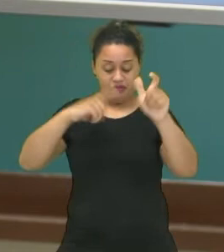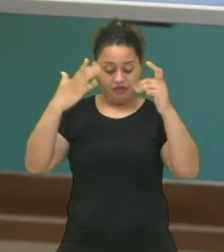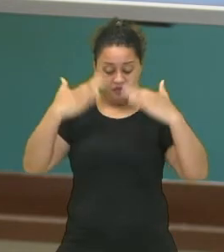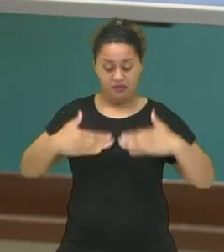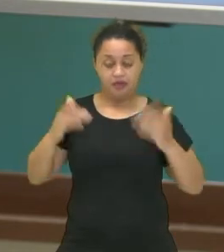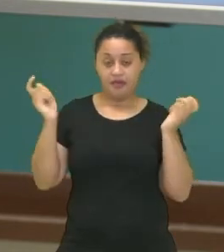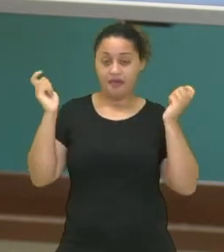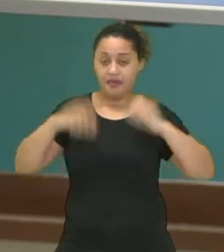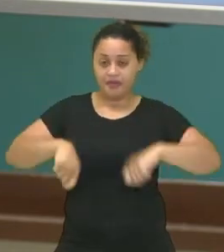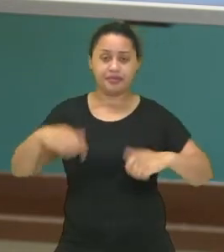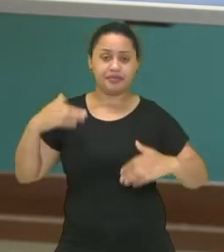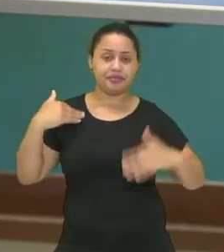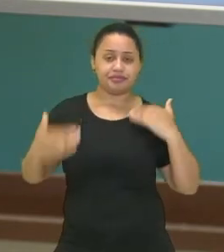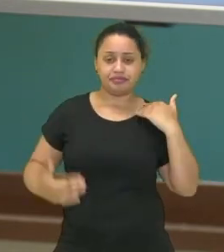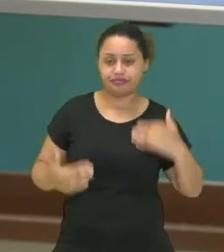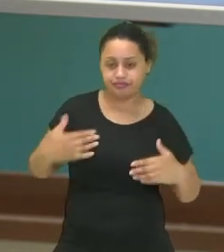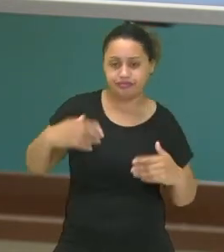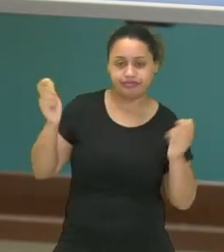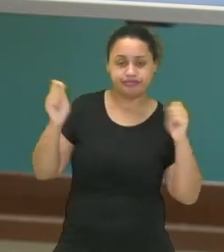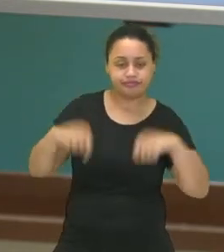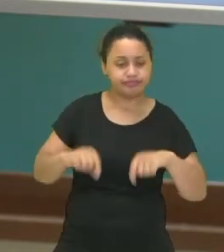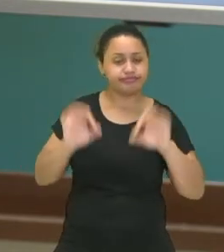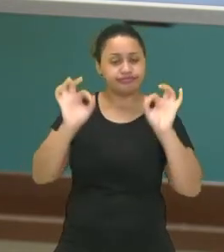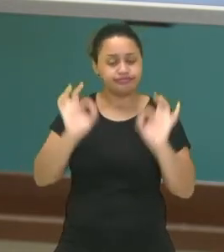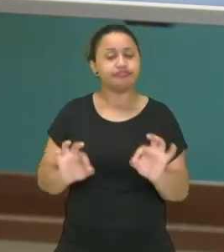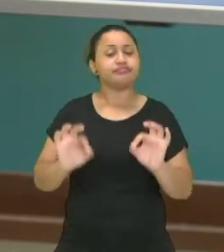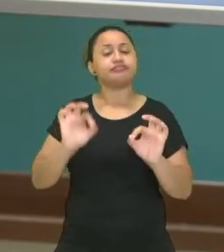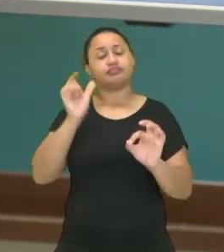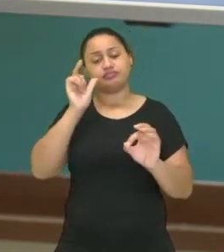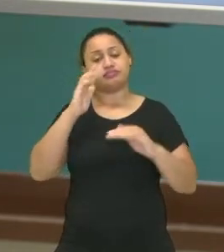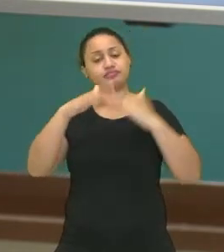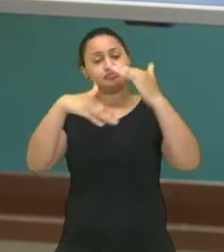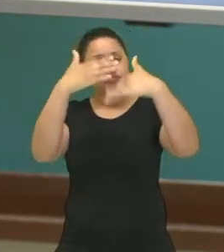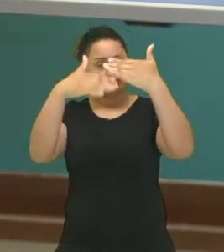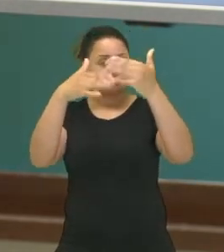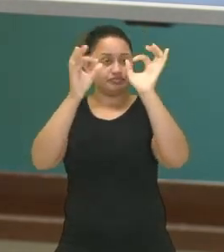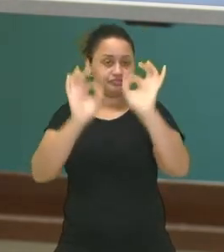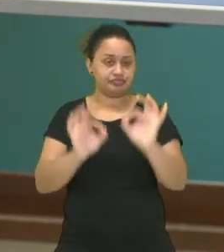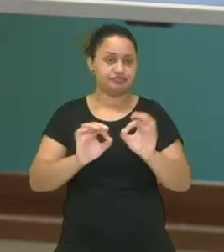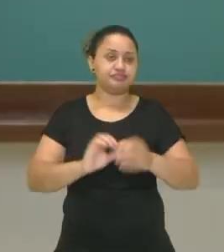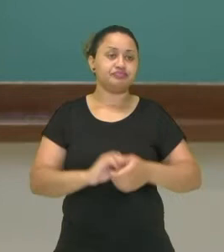capacidade, todas as capacidades físicas desenvolvidas ali.